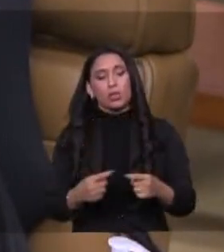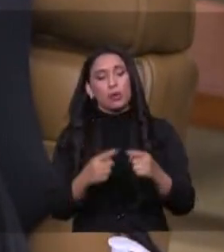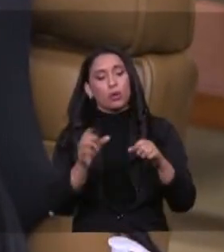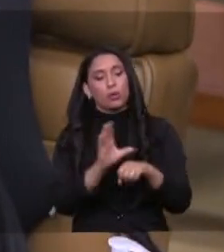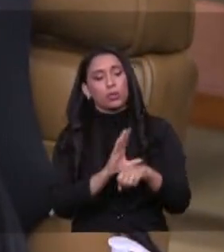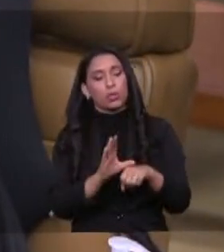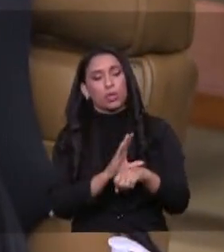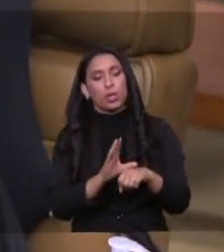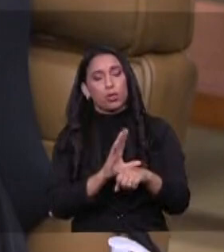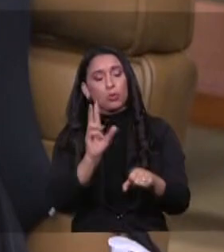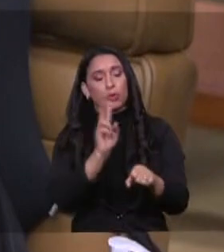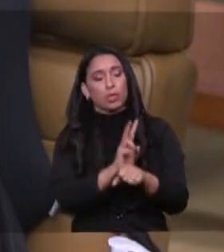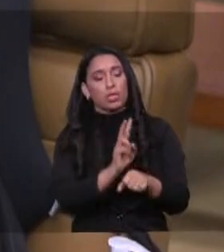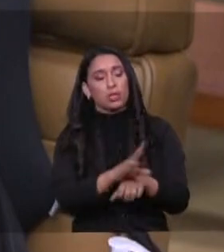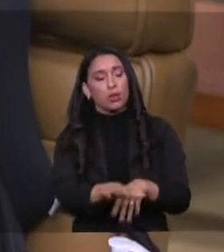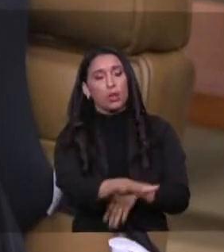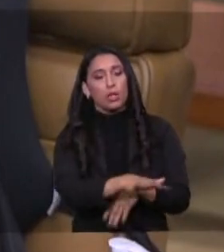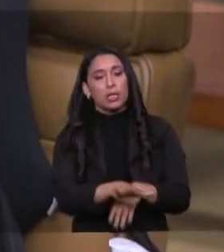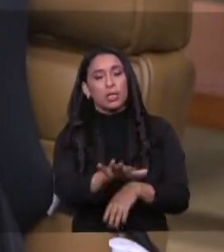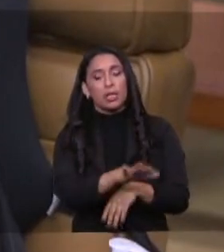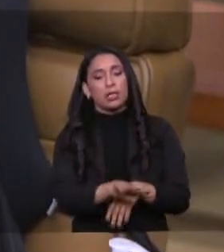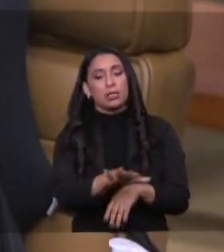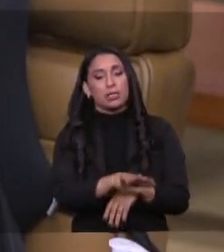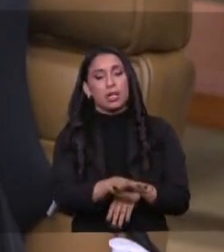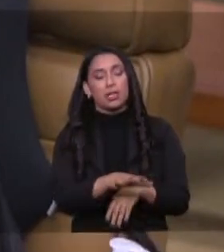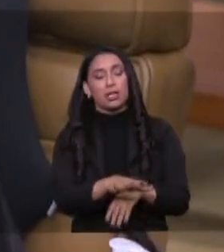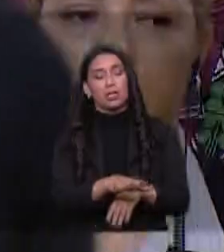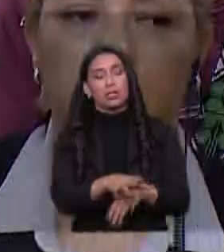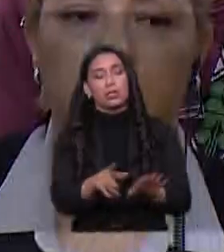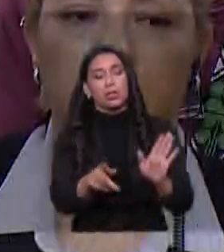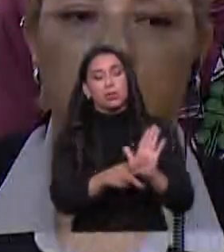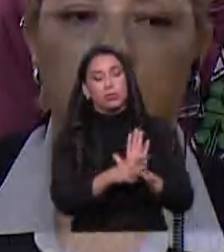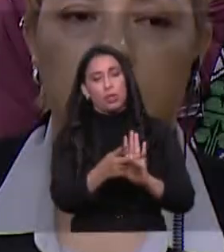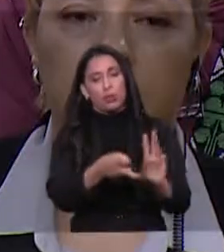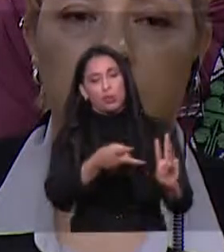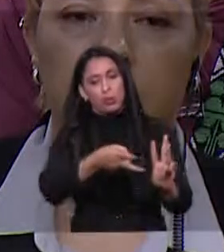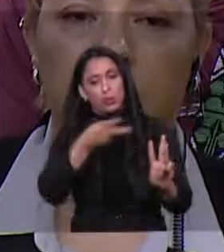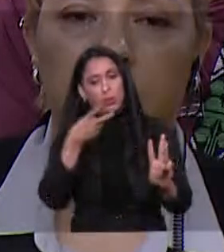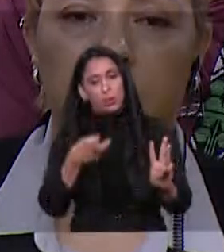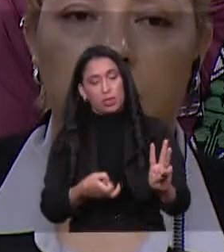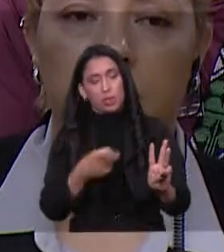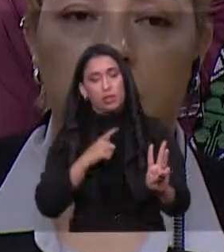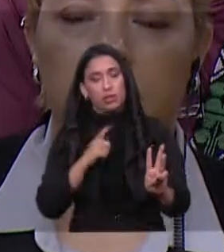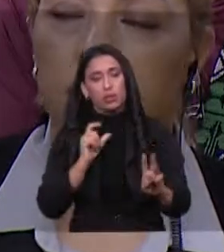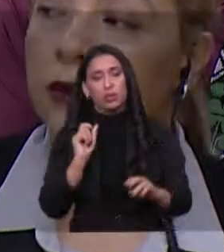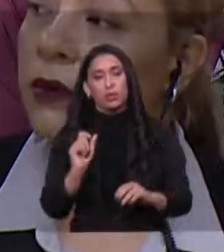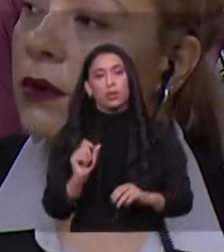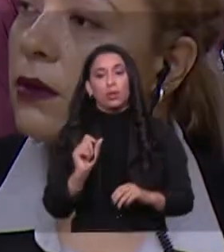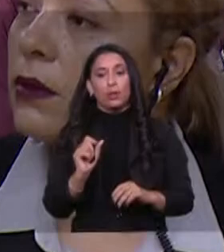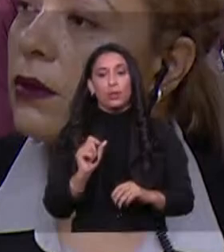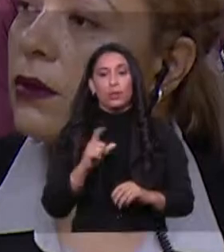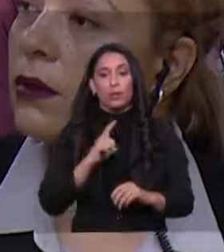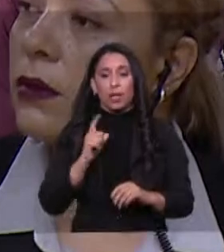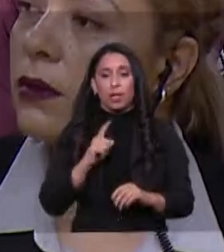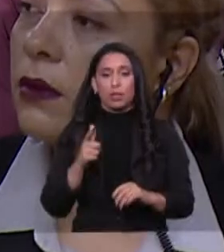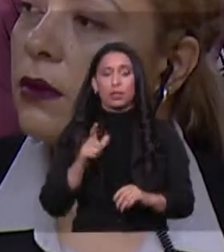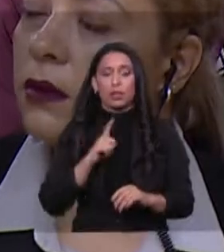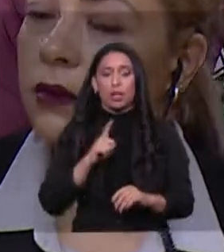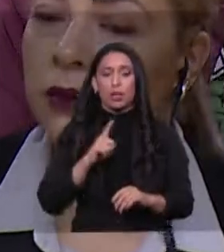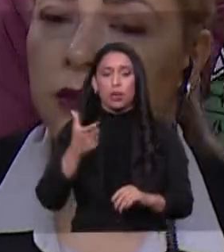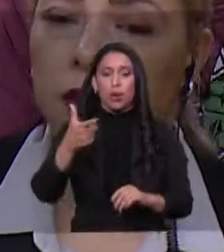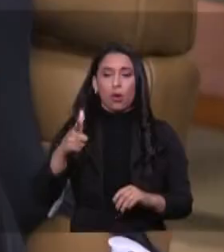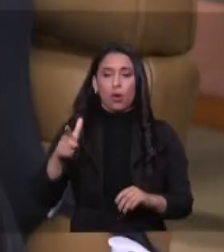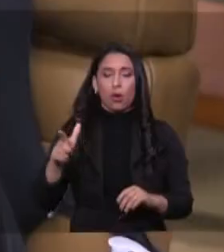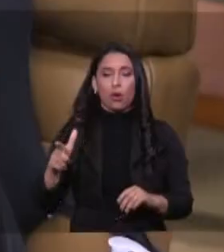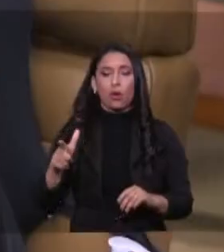de proteção das áreas reconhecidamente consideradas terras indígenas, sem obstaculizar o manejo de outros